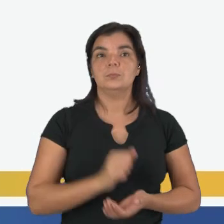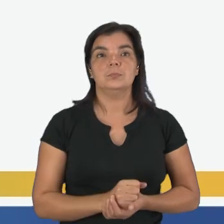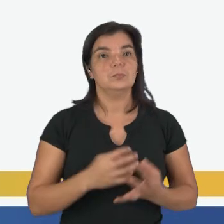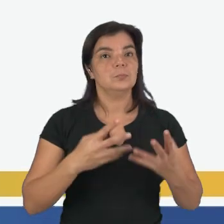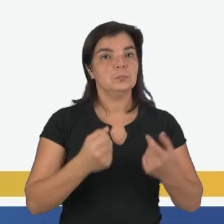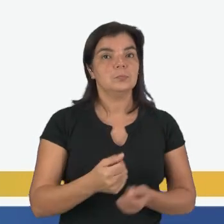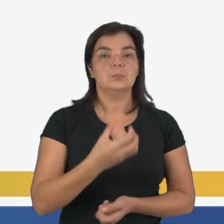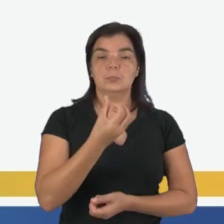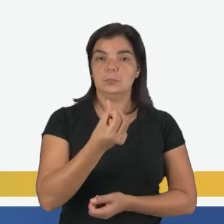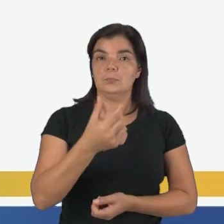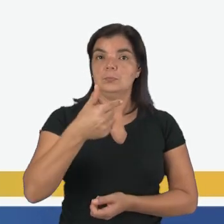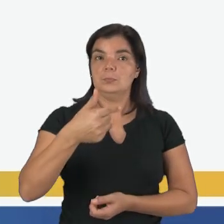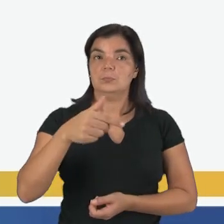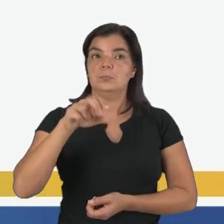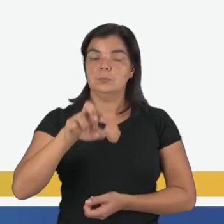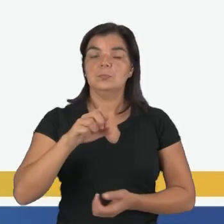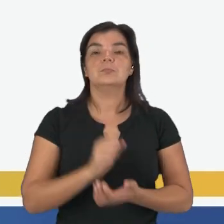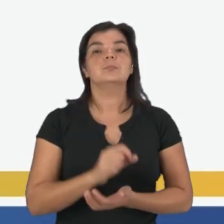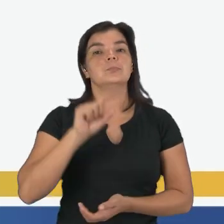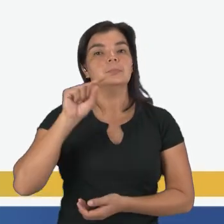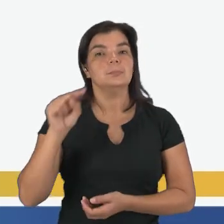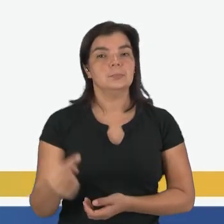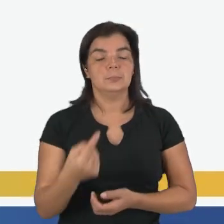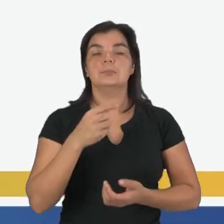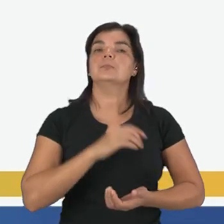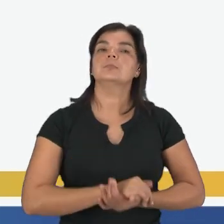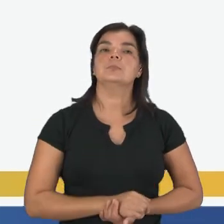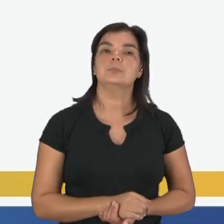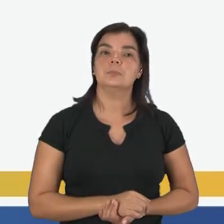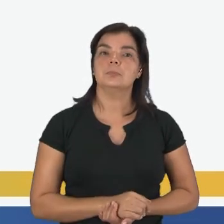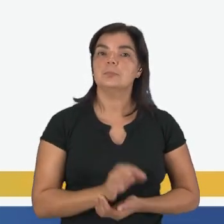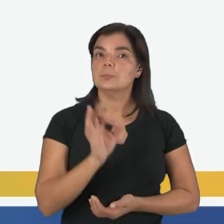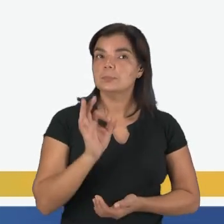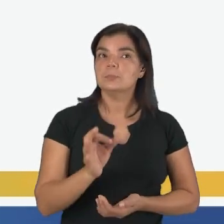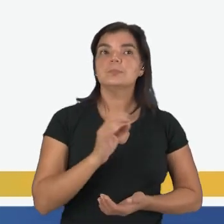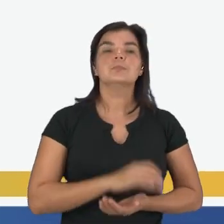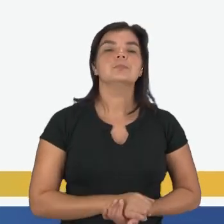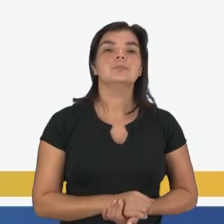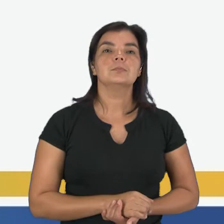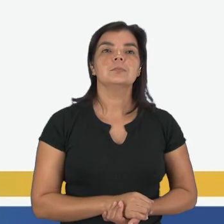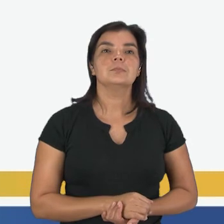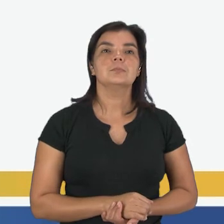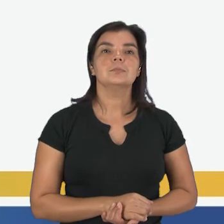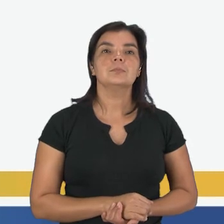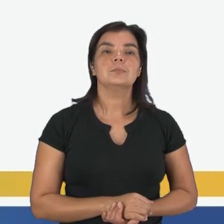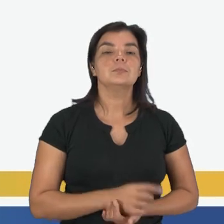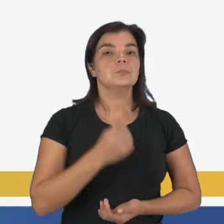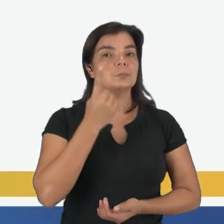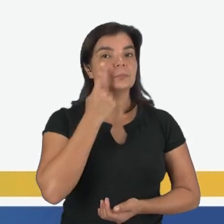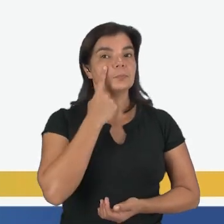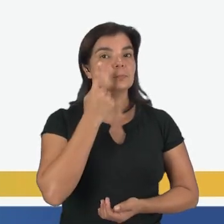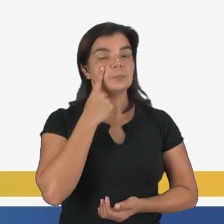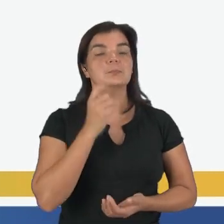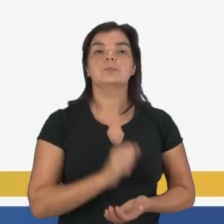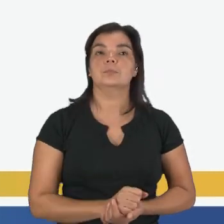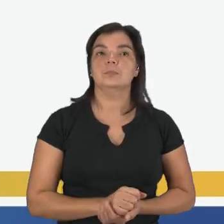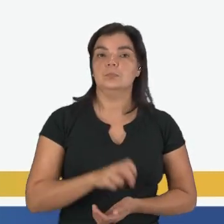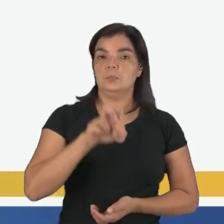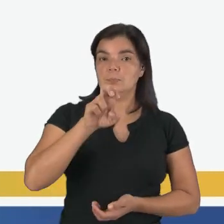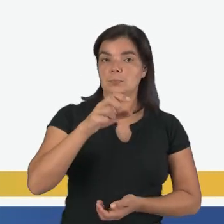22 inteiros e 625 milésimos, certinho? Agora, observe aqui, eu tenho o